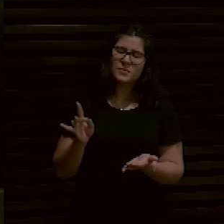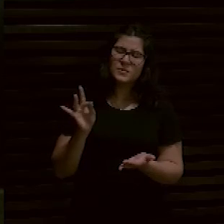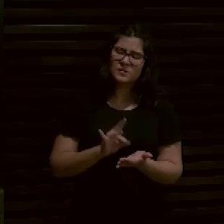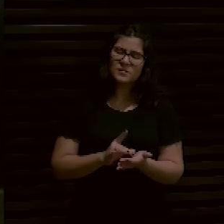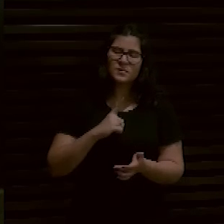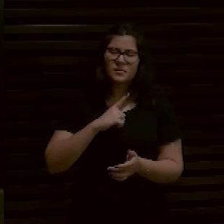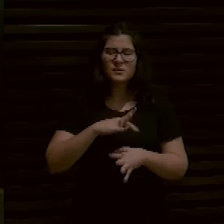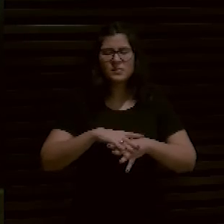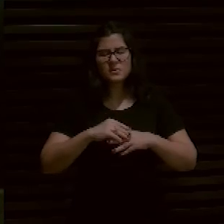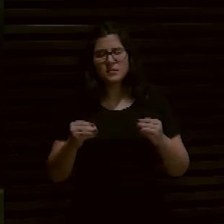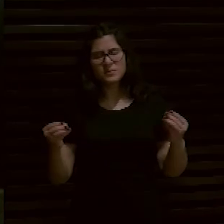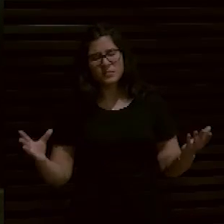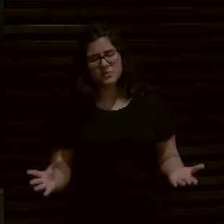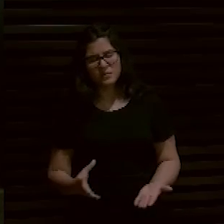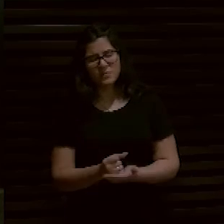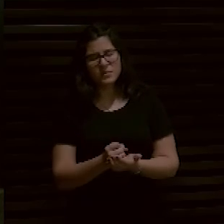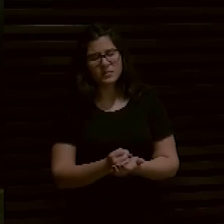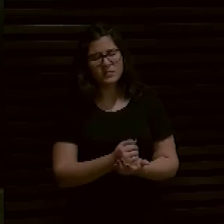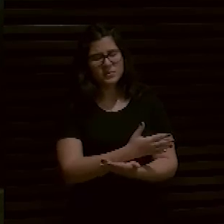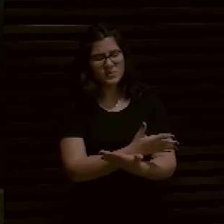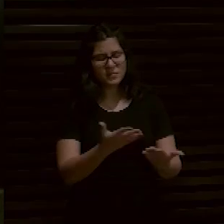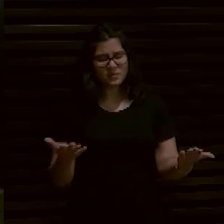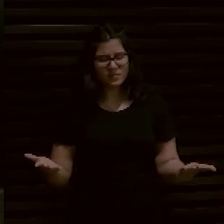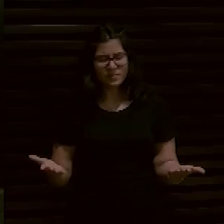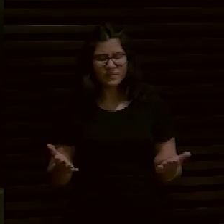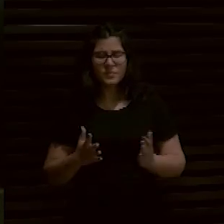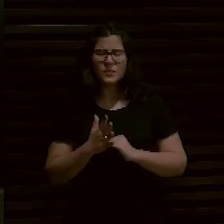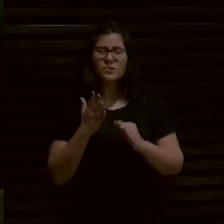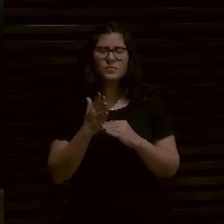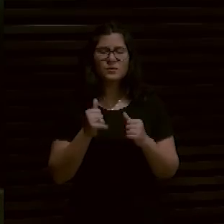cura e salvação em nosso meio. E tudo isso